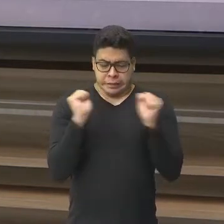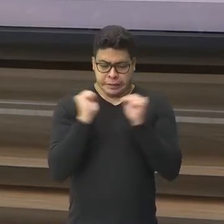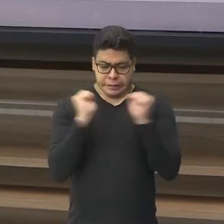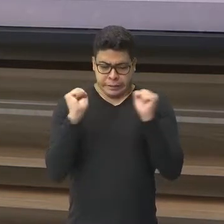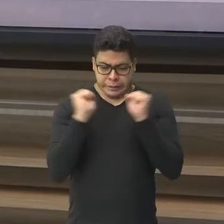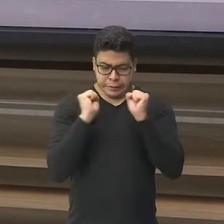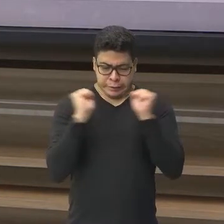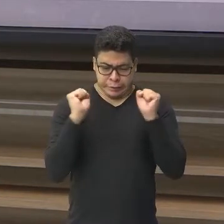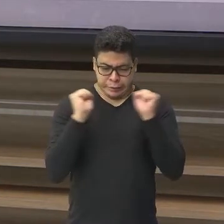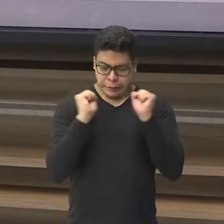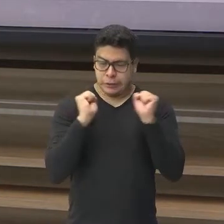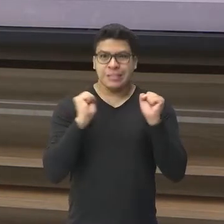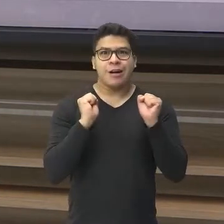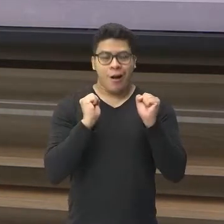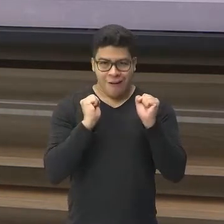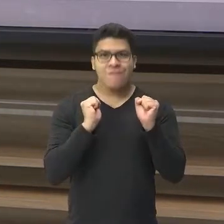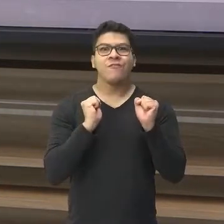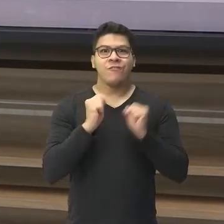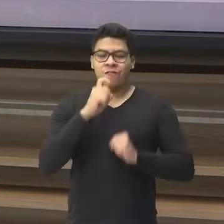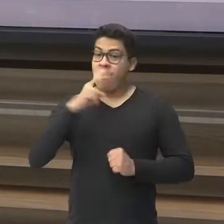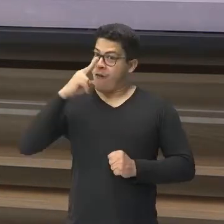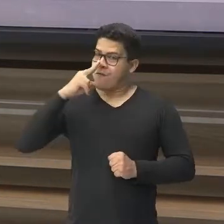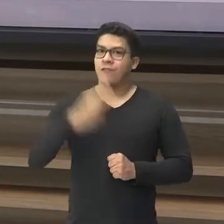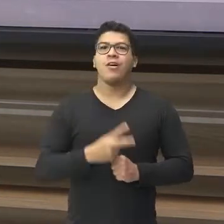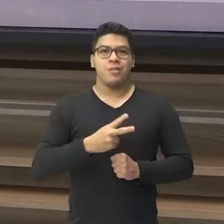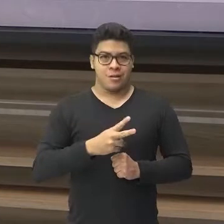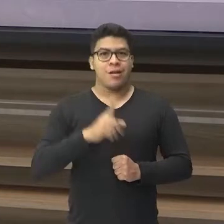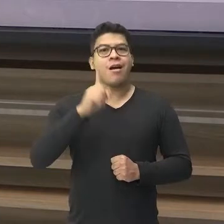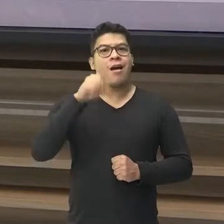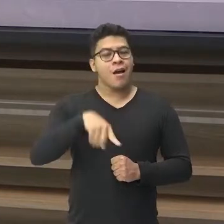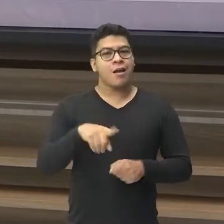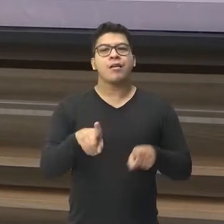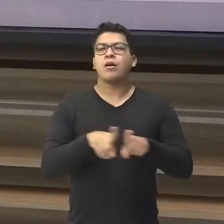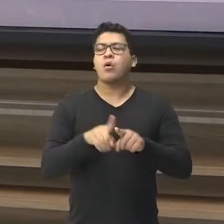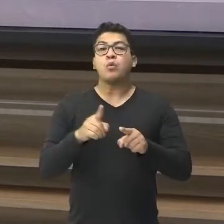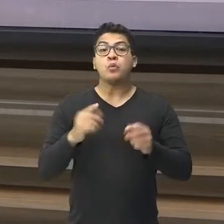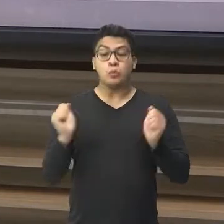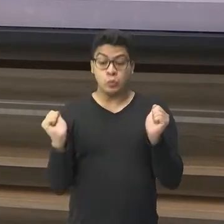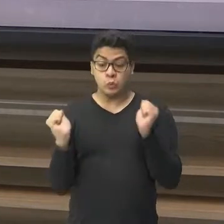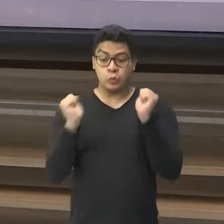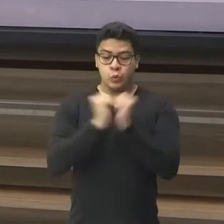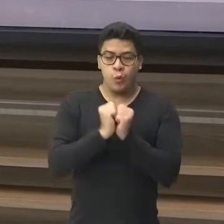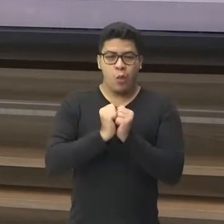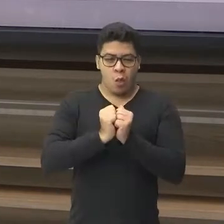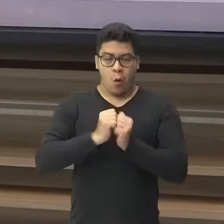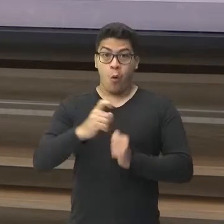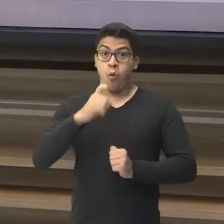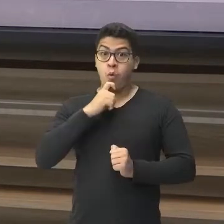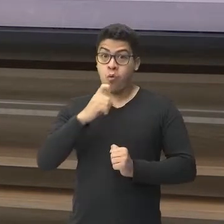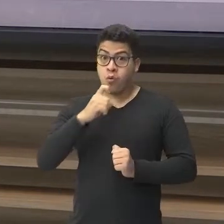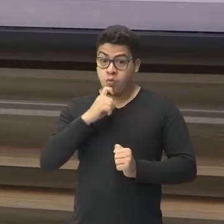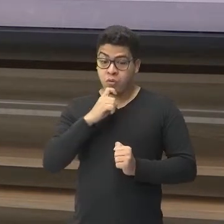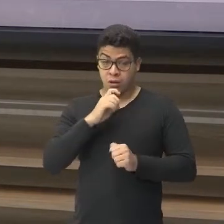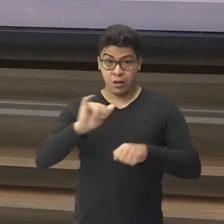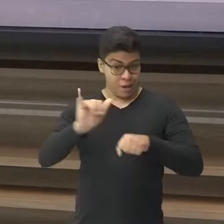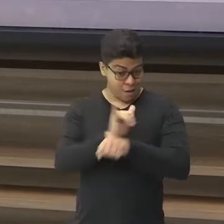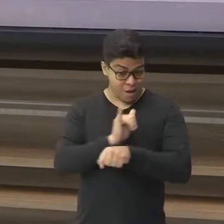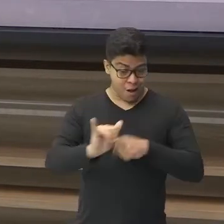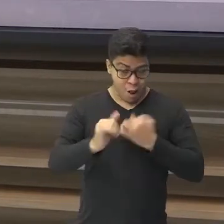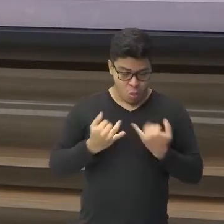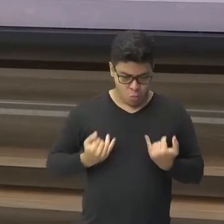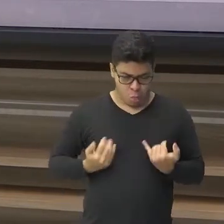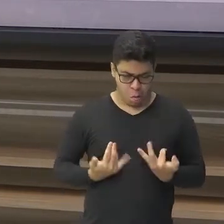do nosso corpo. Então, junta a tática da terra arrasada com esse frio, e com a